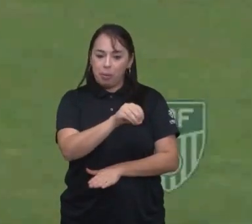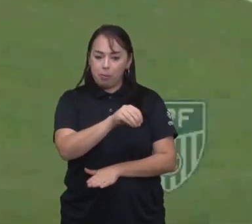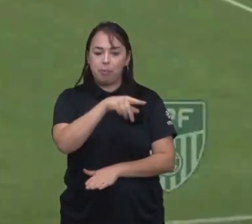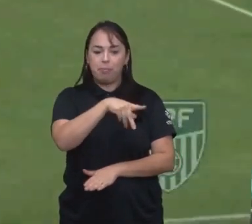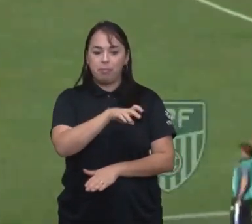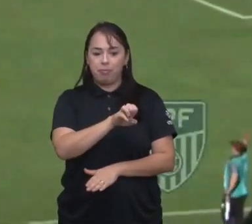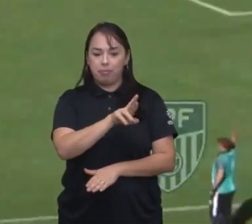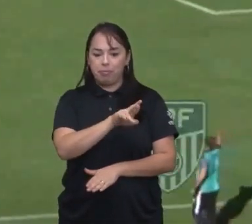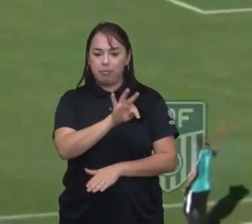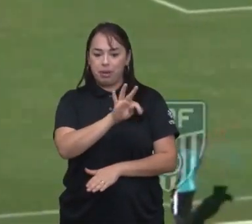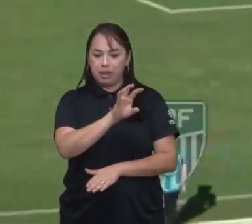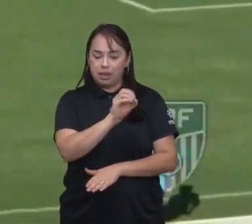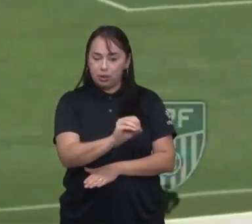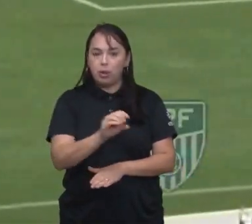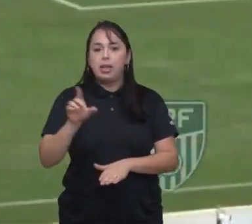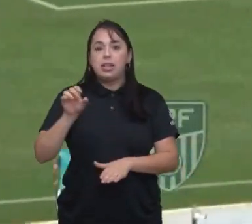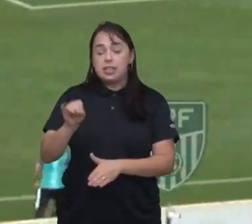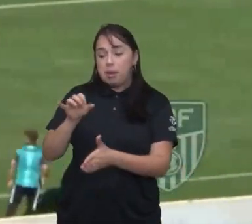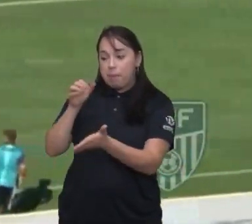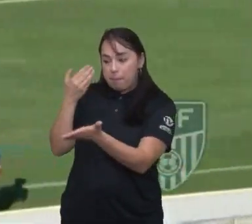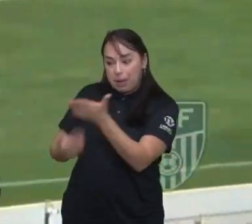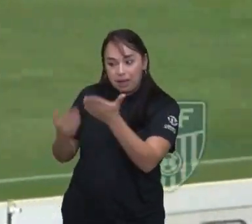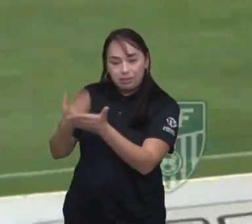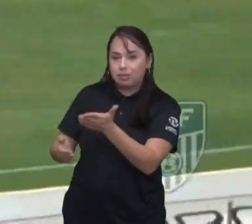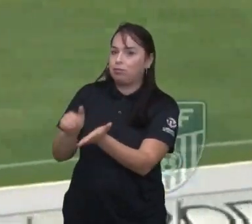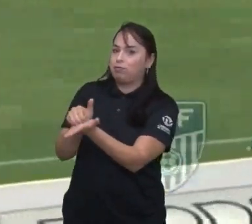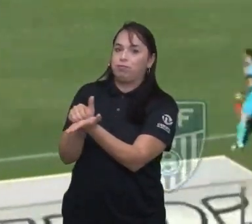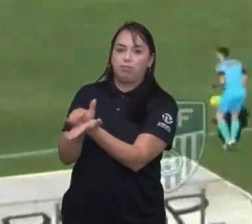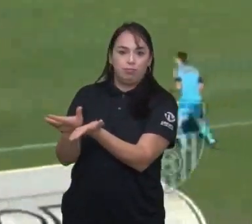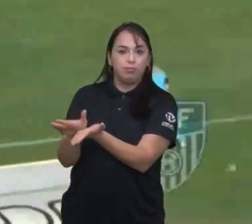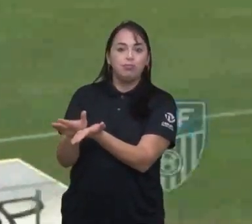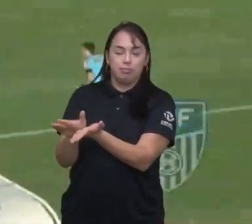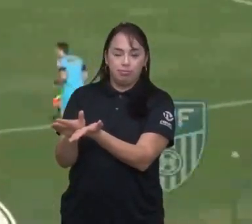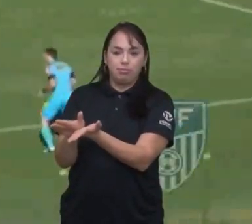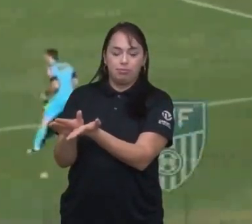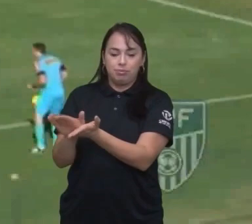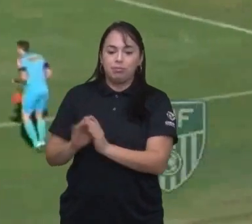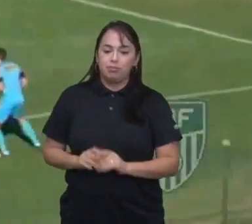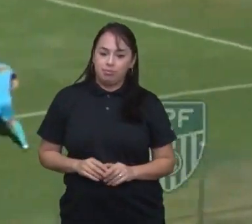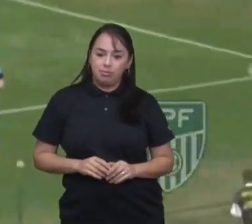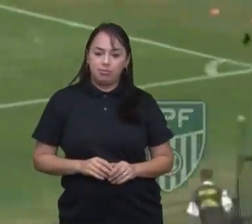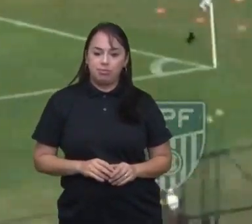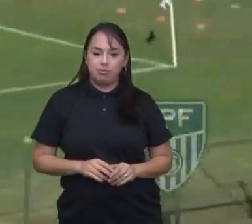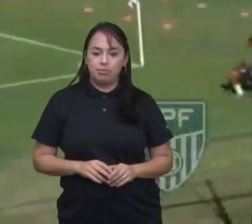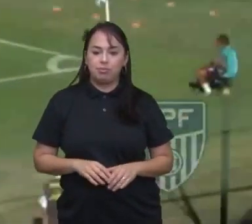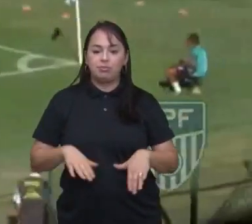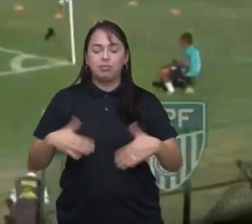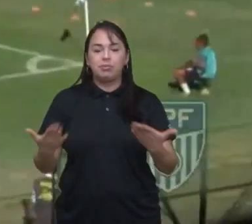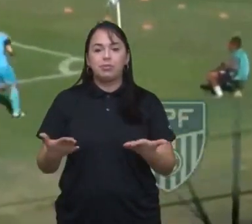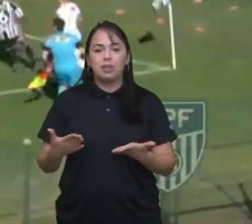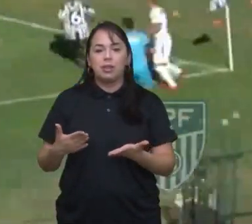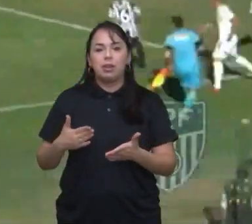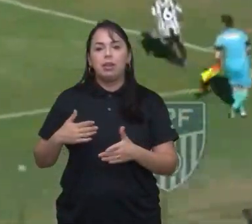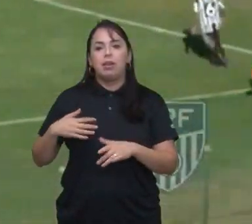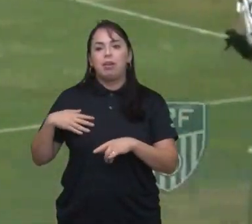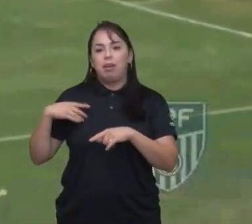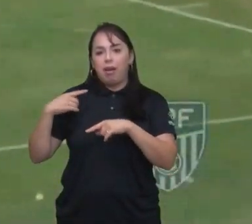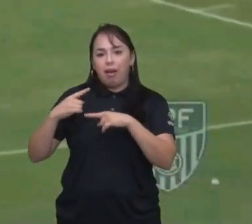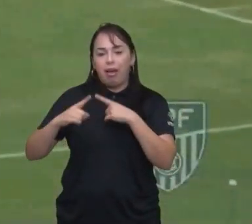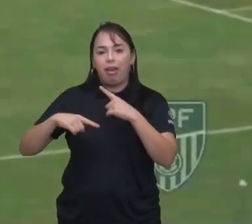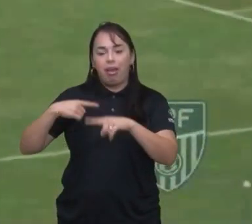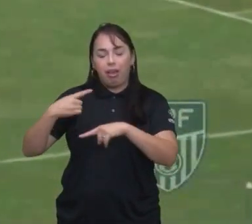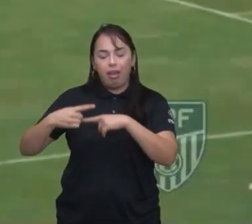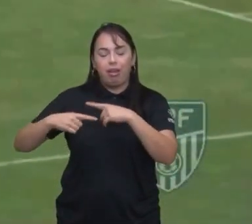complicada e uma derrota eliminaria o time com 2 rodadas de antecedência. A partida se arrastou em um